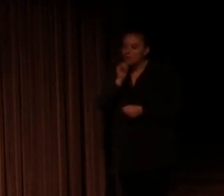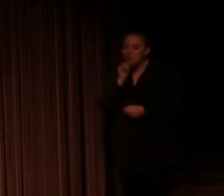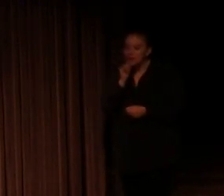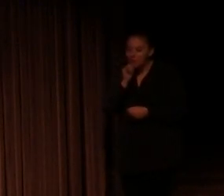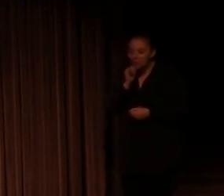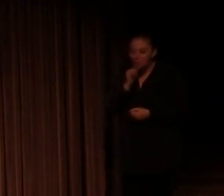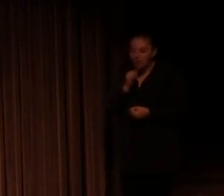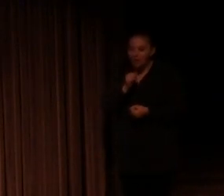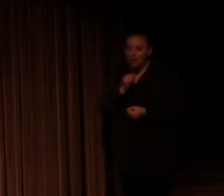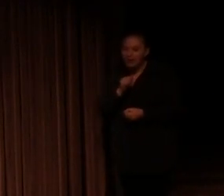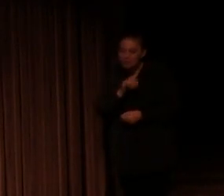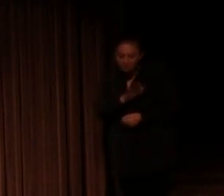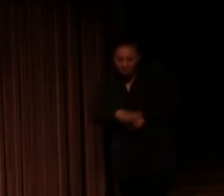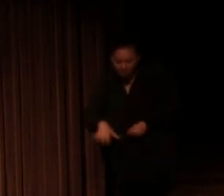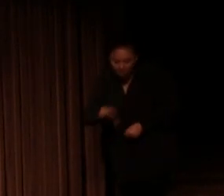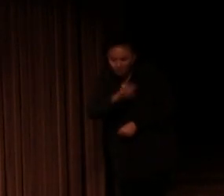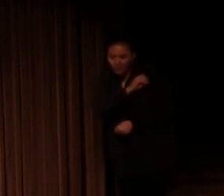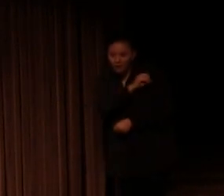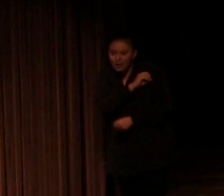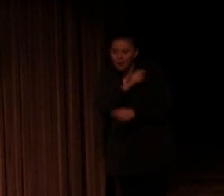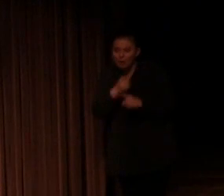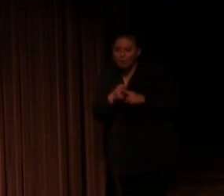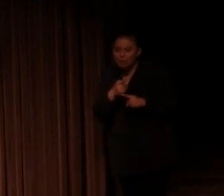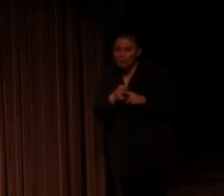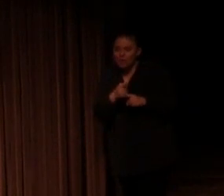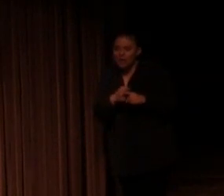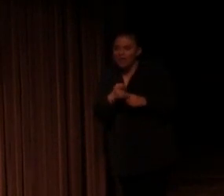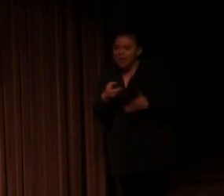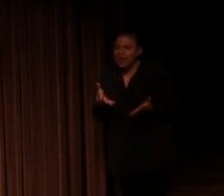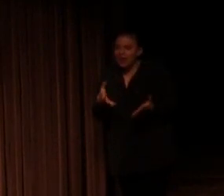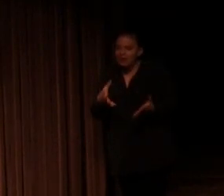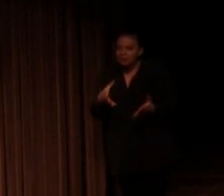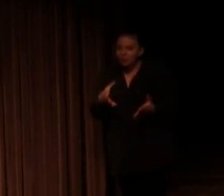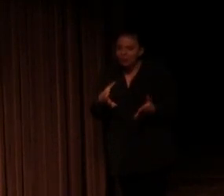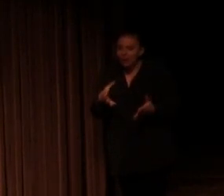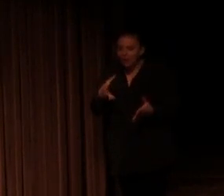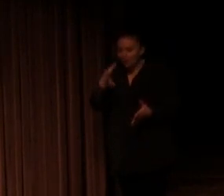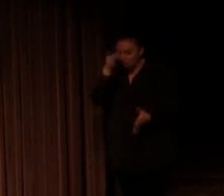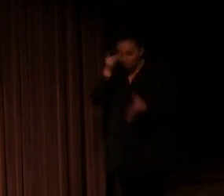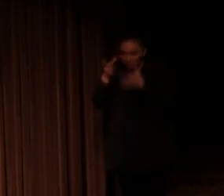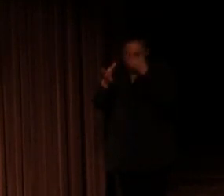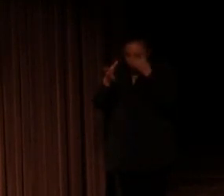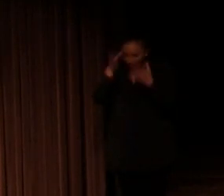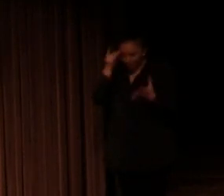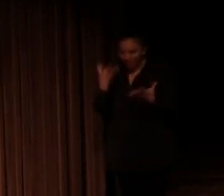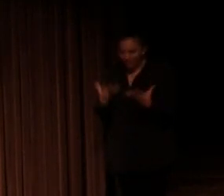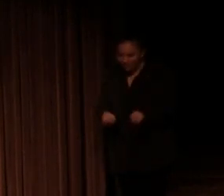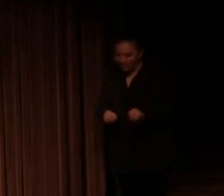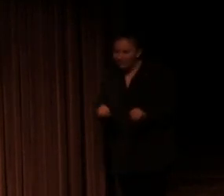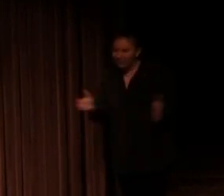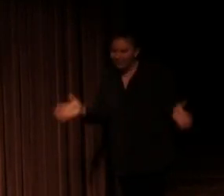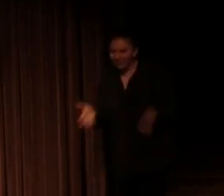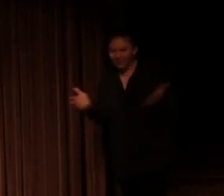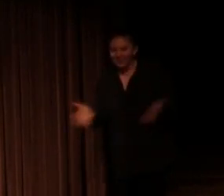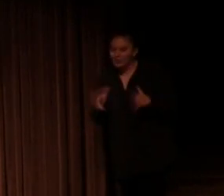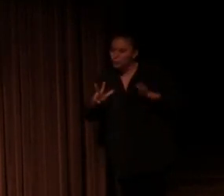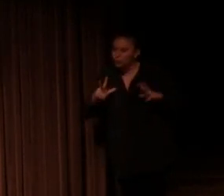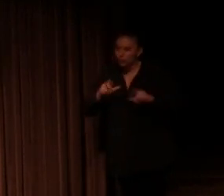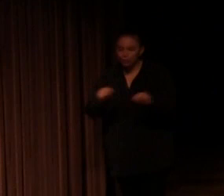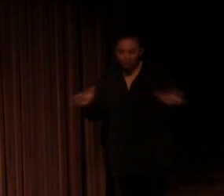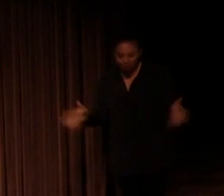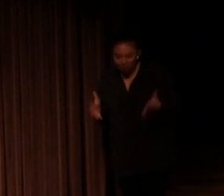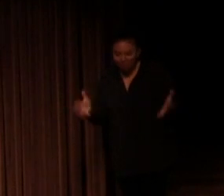na primeira infância mas pontinha que recebe e absorve todo tipo de estímulo todo tipo de